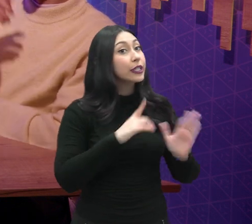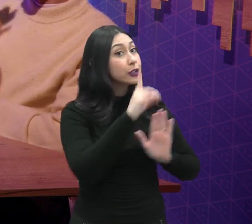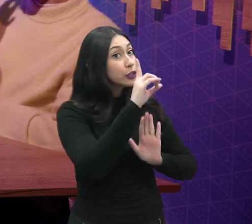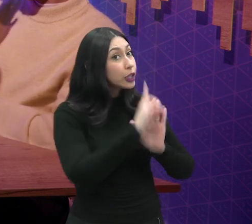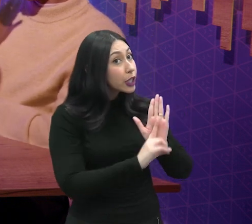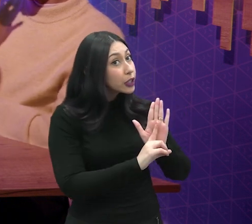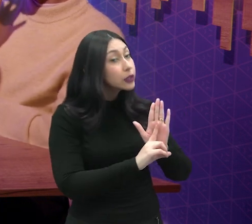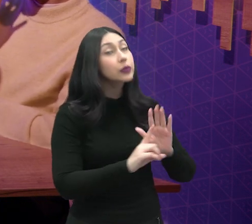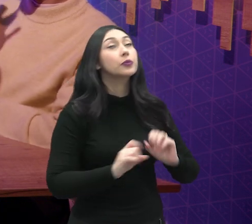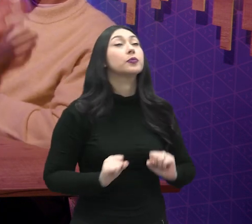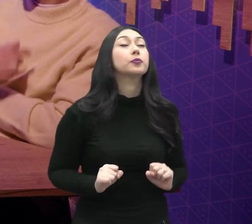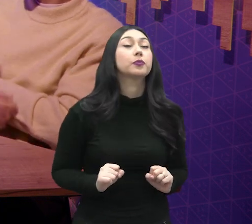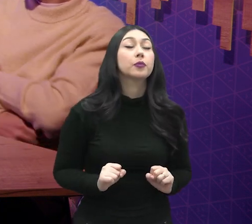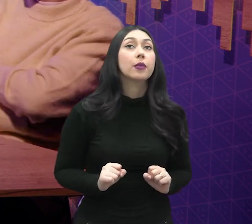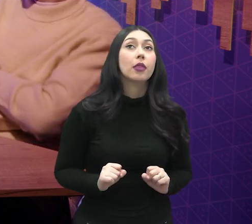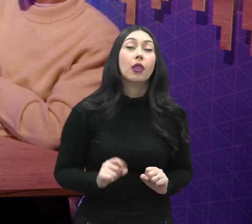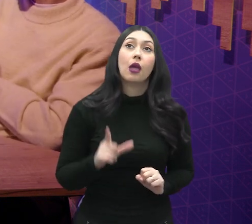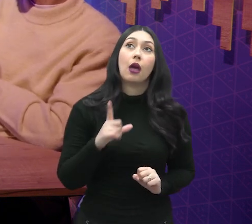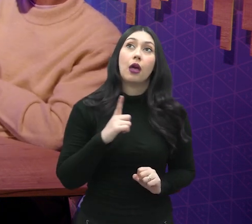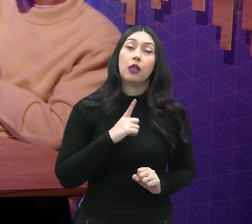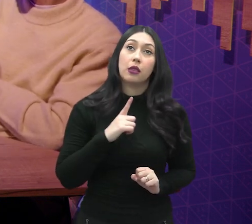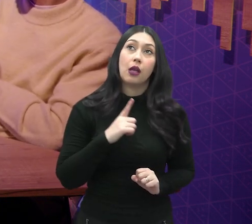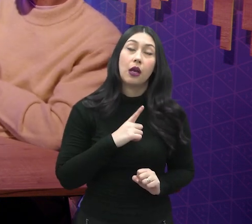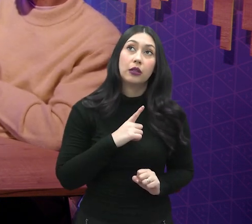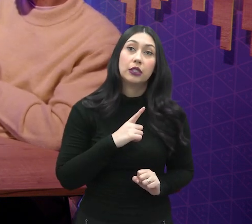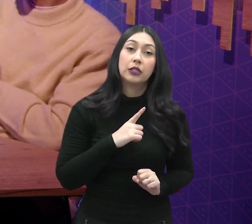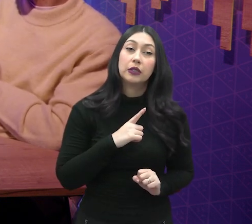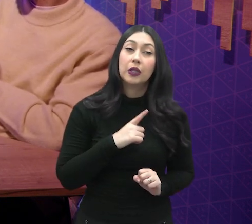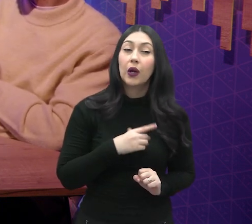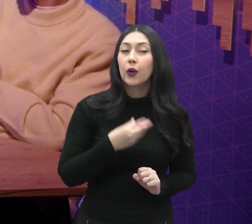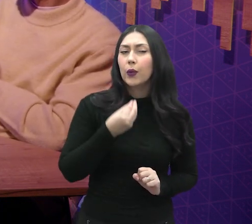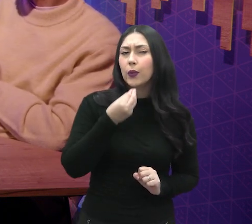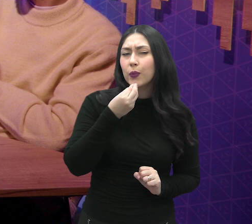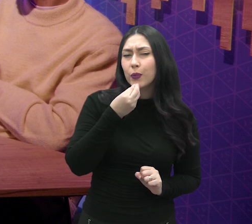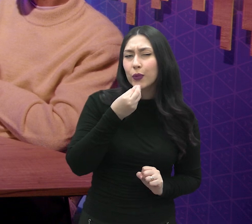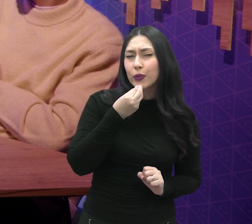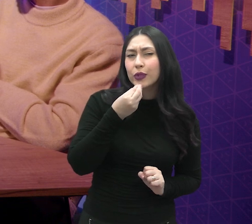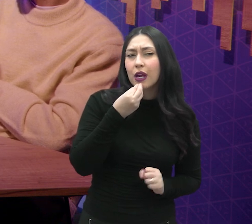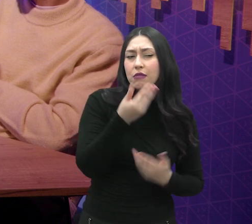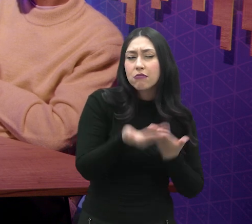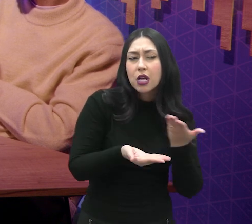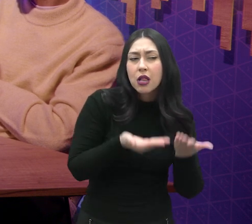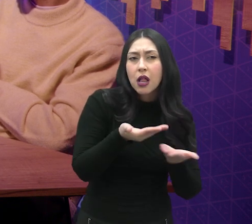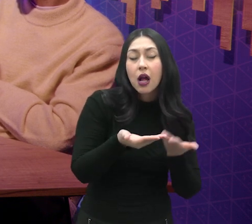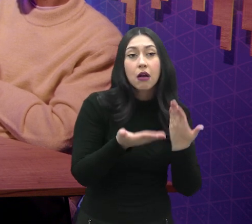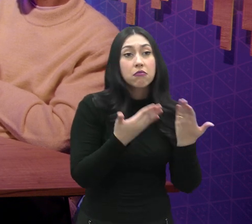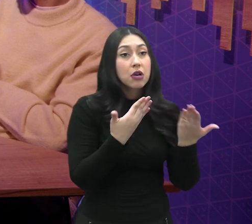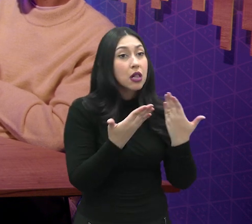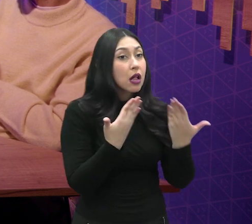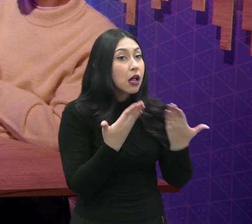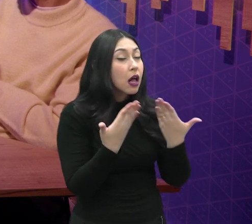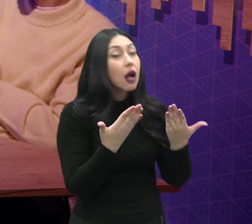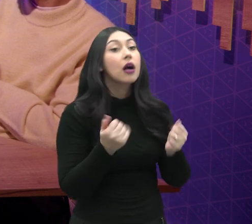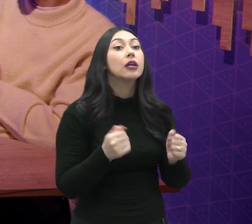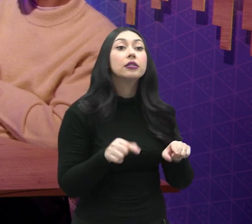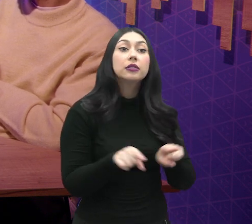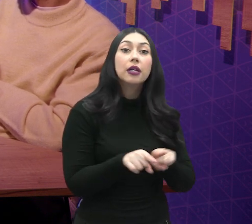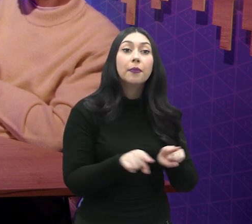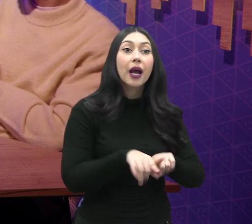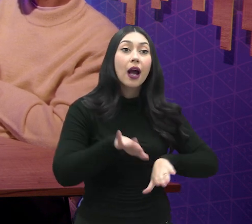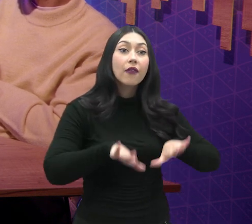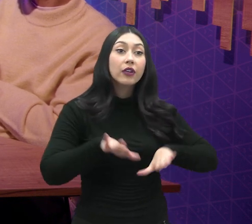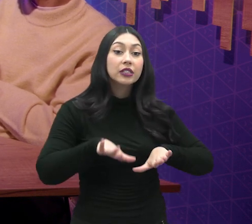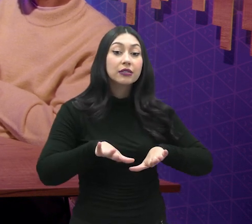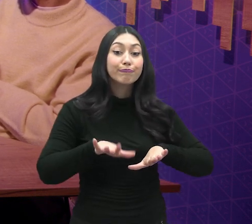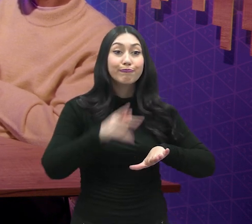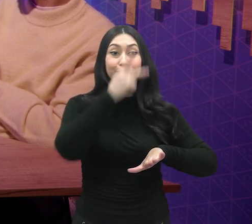nossos direitos, a gente tem mais uma abertura, né? A gente tem até mesmo, muitas pessoas